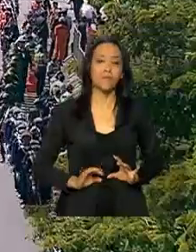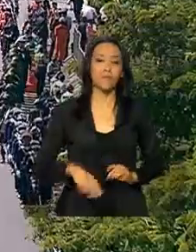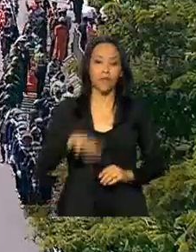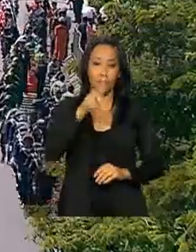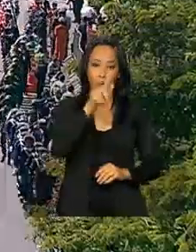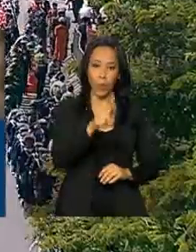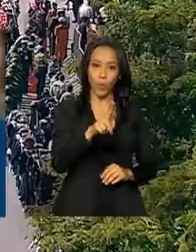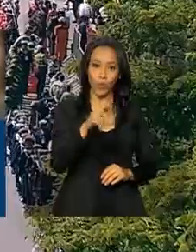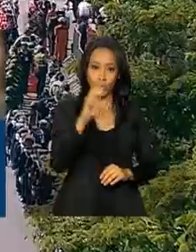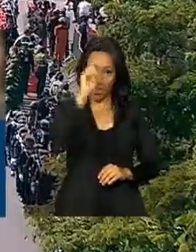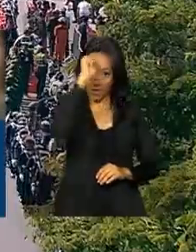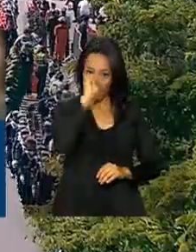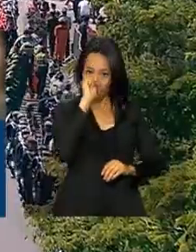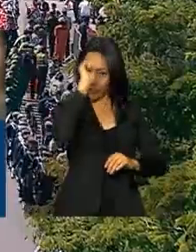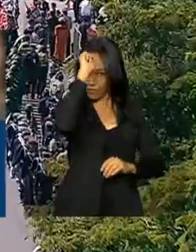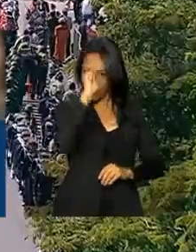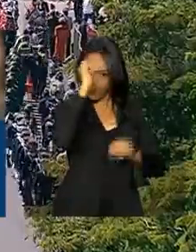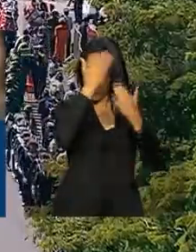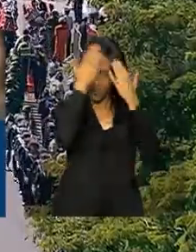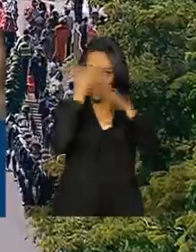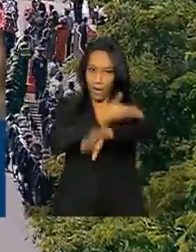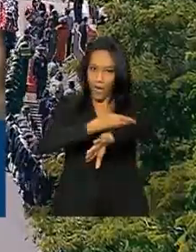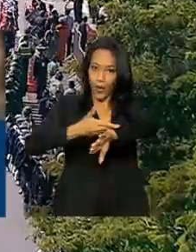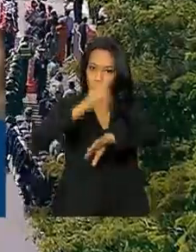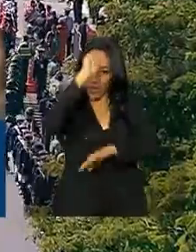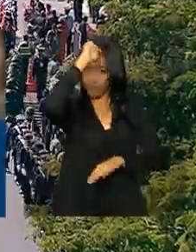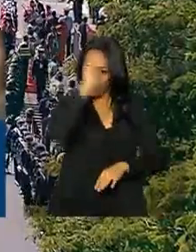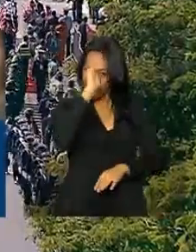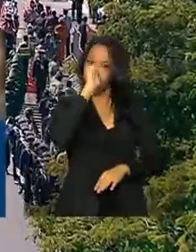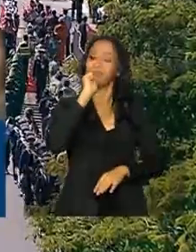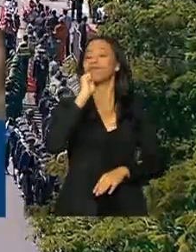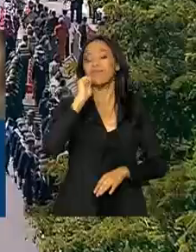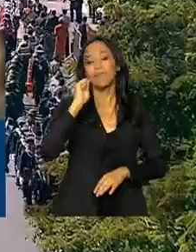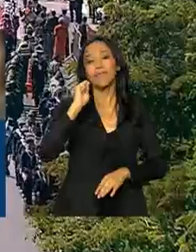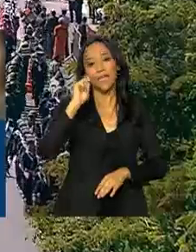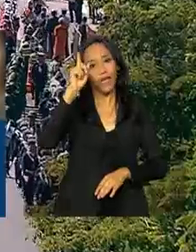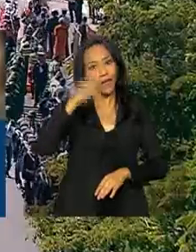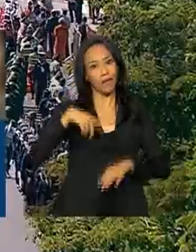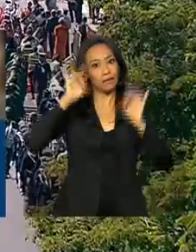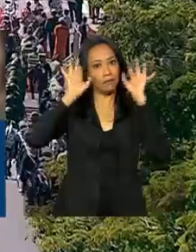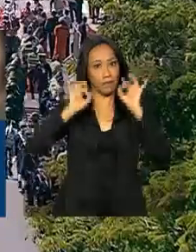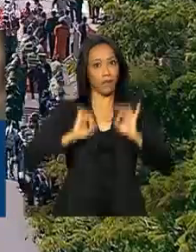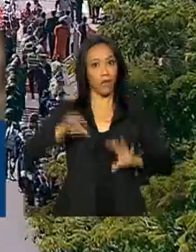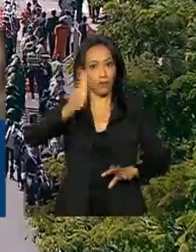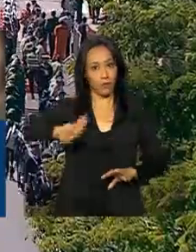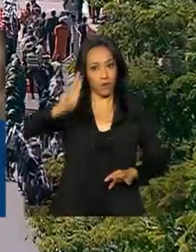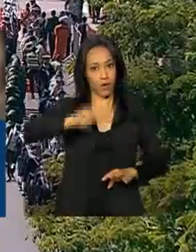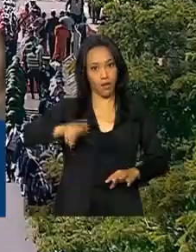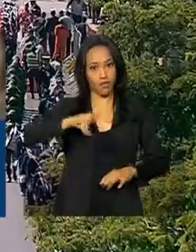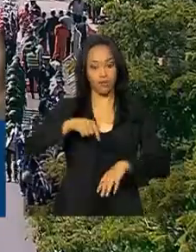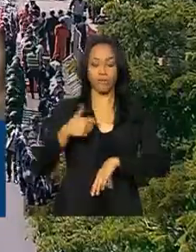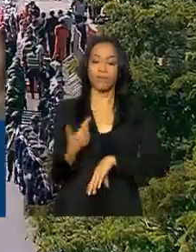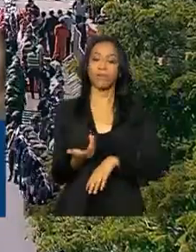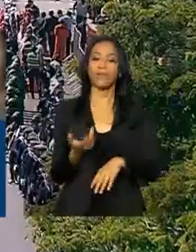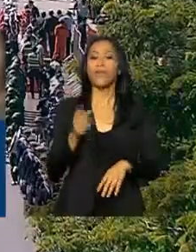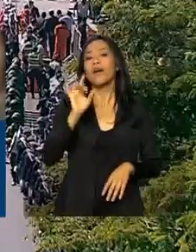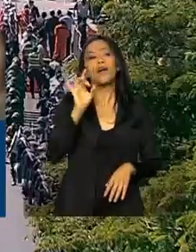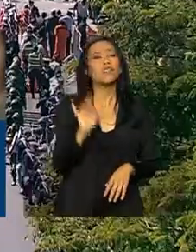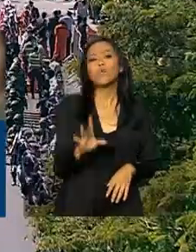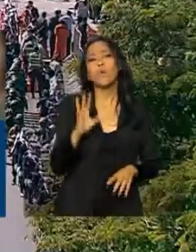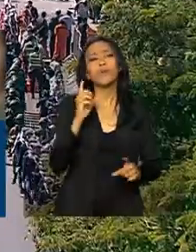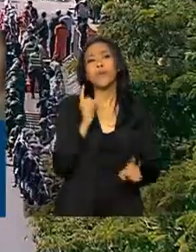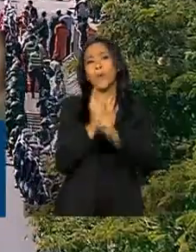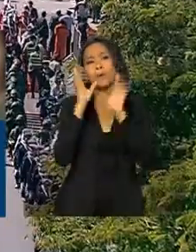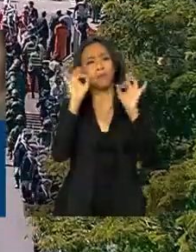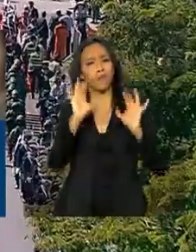fita, né? Aquele gorro branco ali na cabeça do nosso... No uniforme de gala apenas. Isso. É um uniforme só para cerimônias